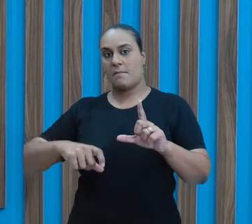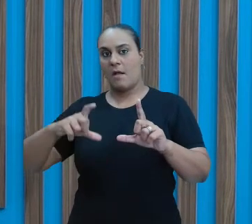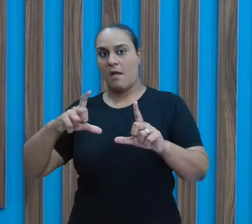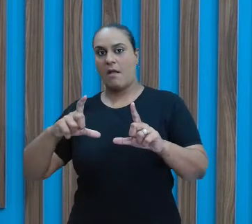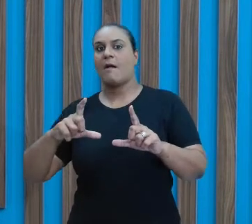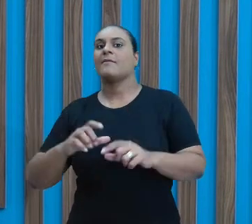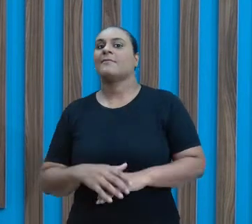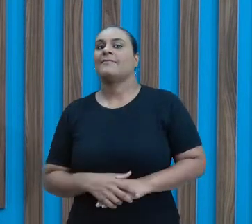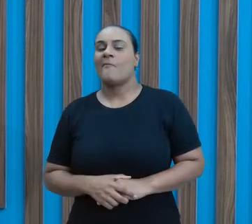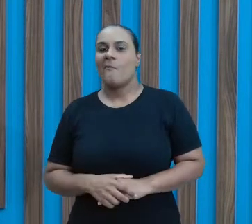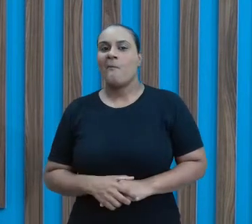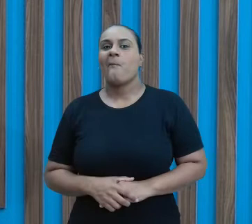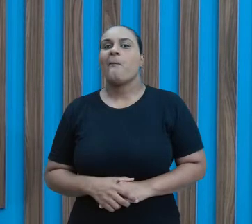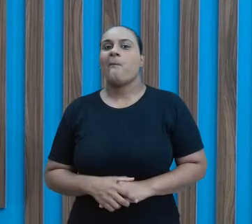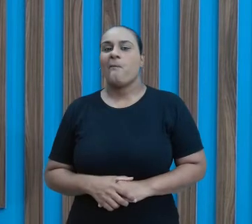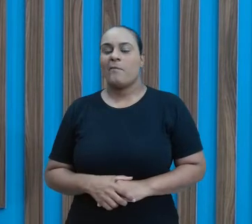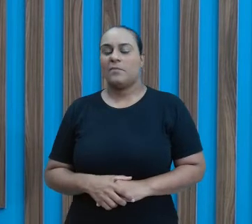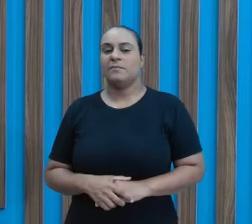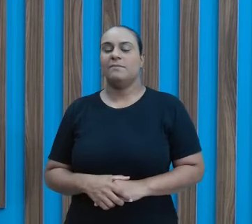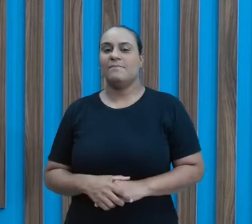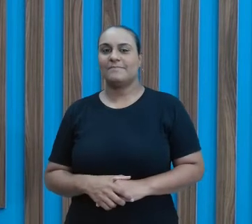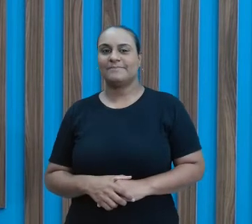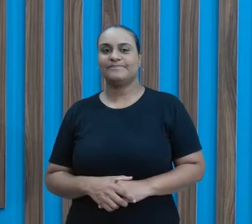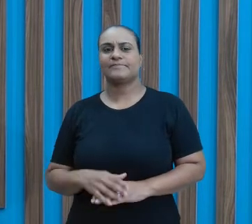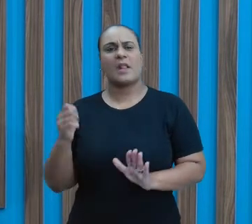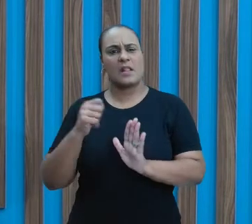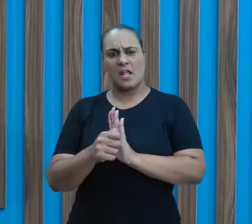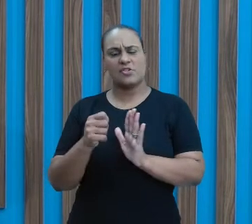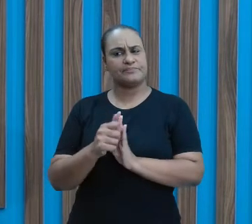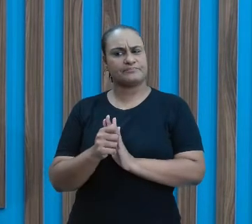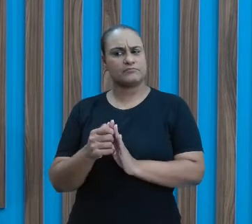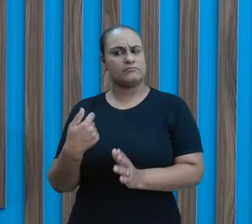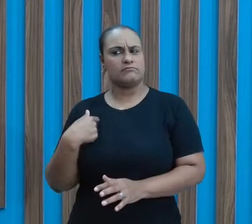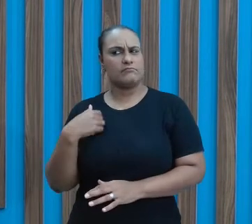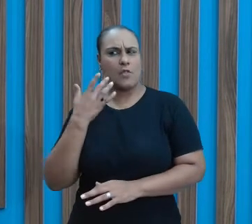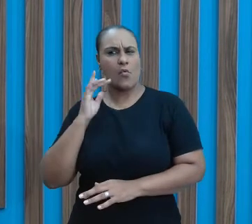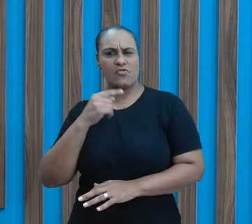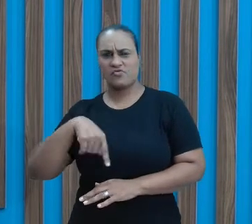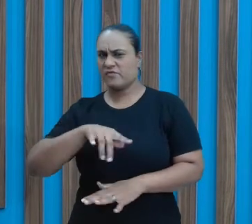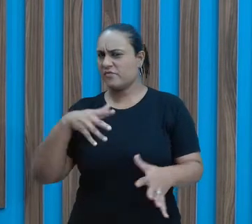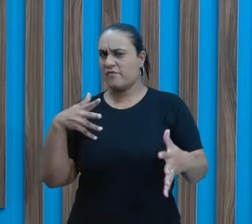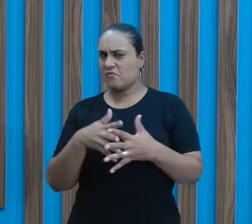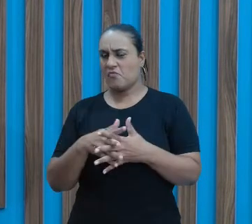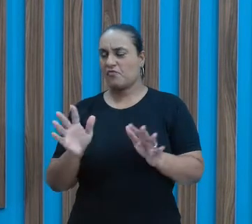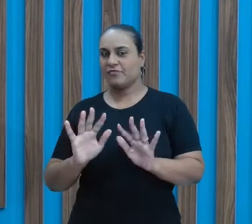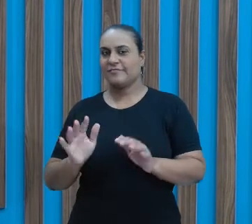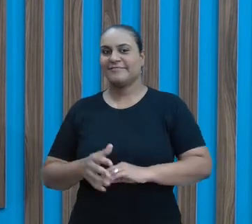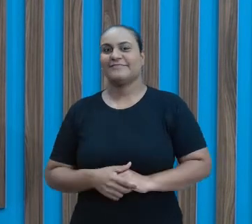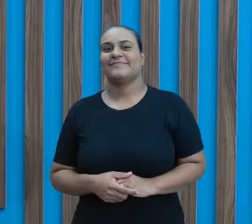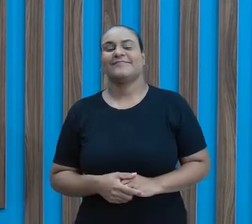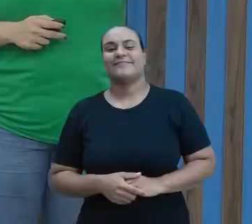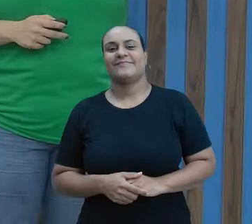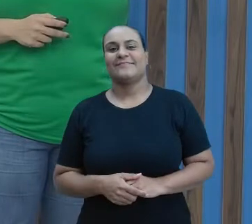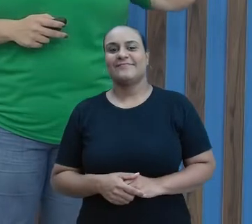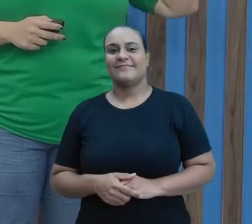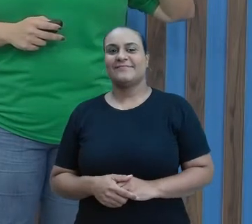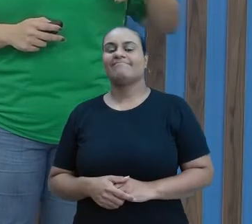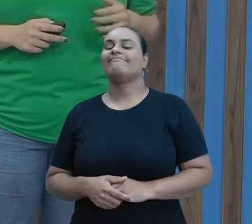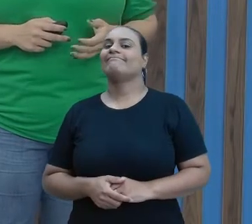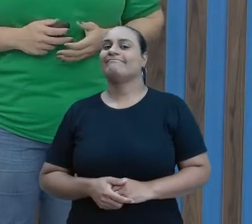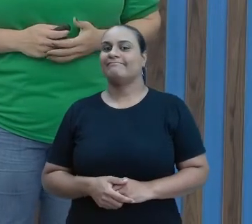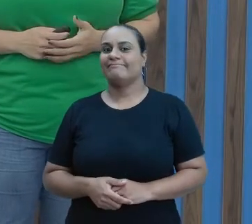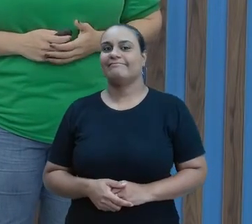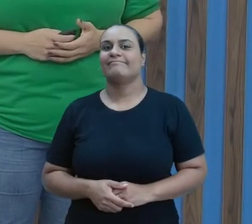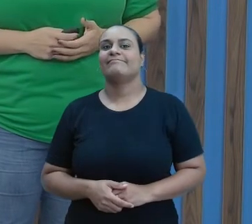estiverem digitando. Na escrita, eu acho que vocês não irão se enganar, não irão se atrapalhar. É só isso, Carol. É isso aí, professora. É